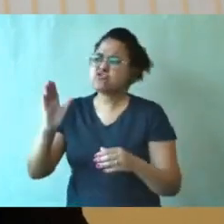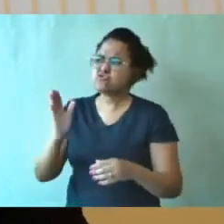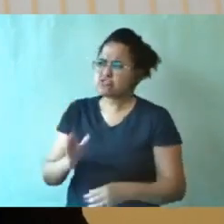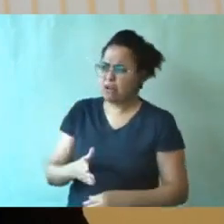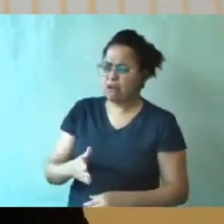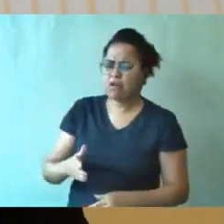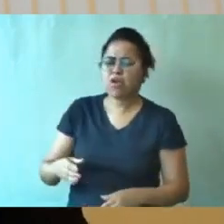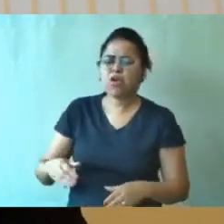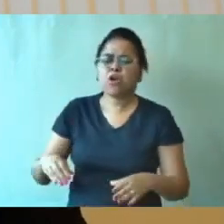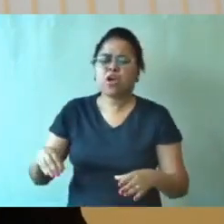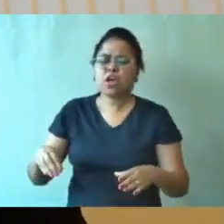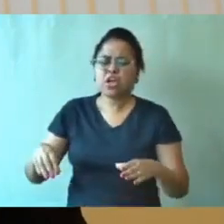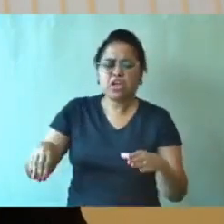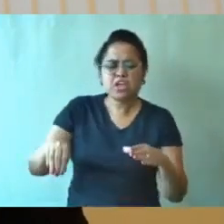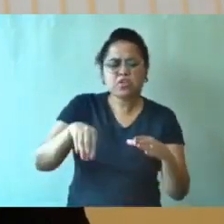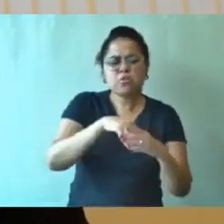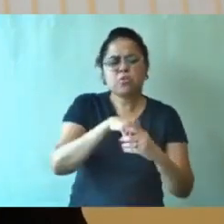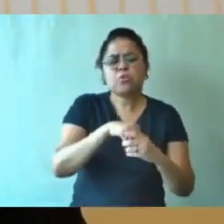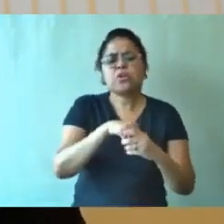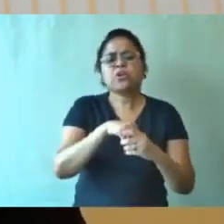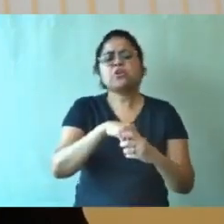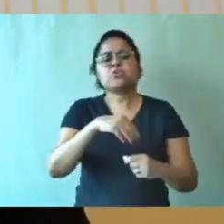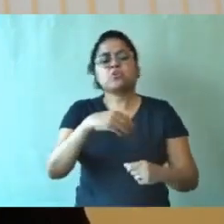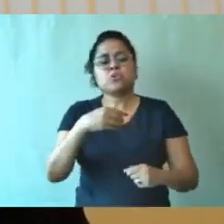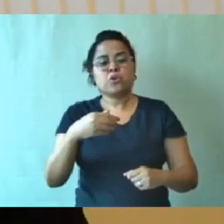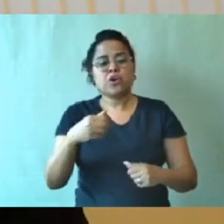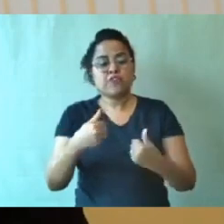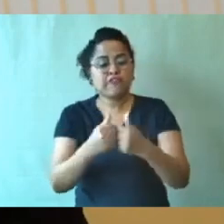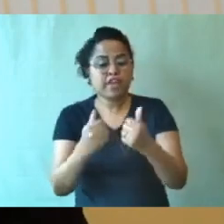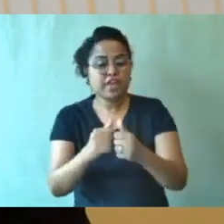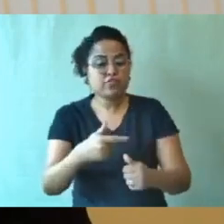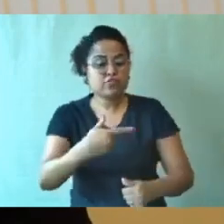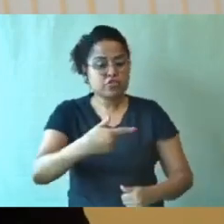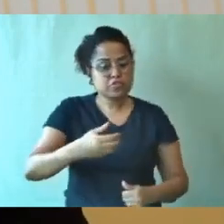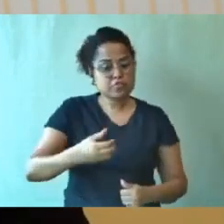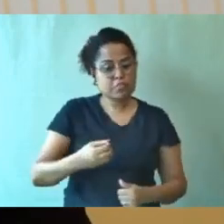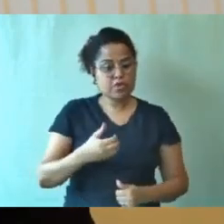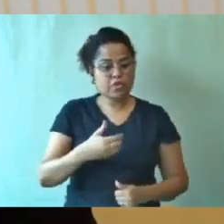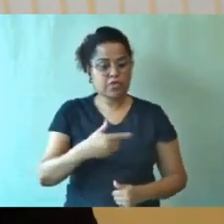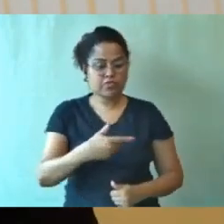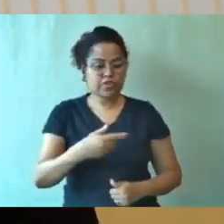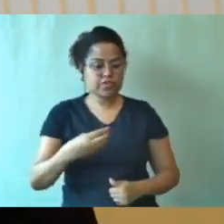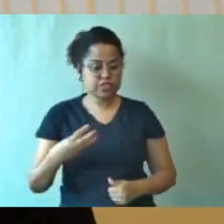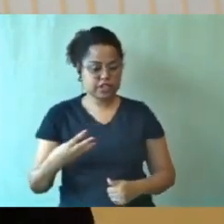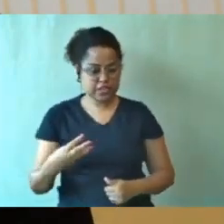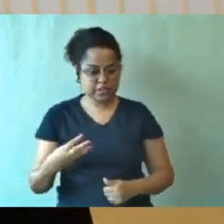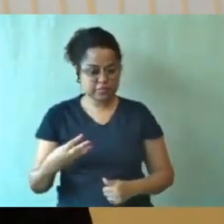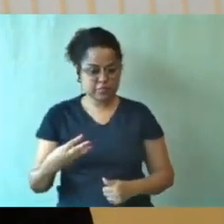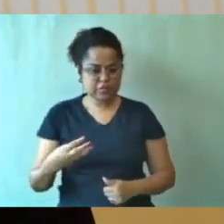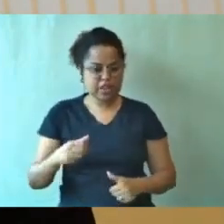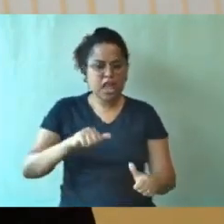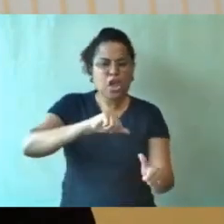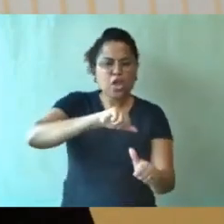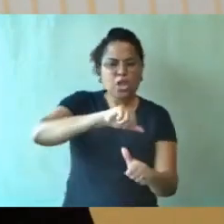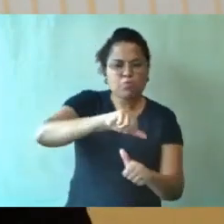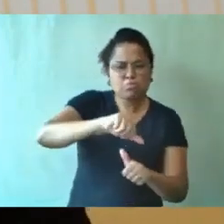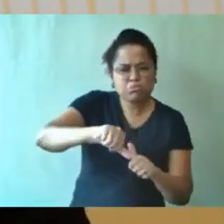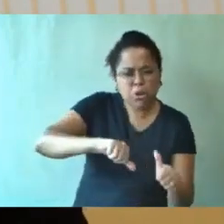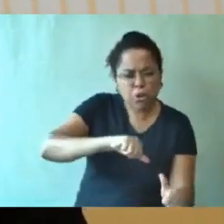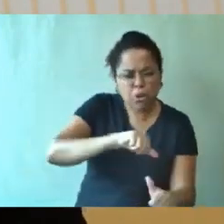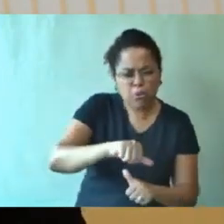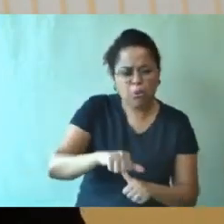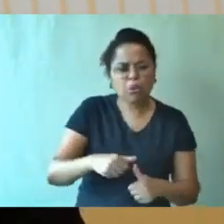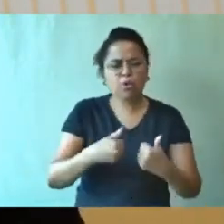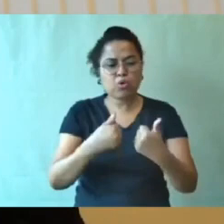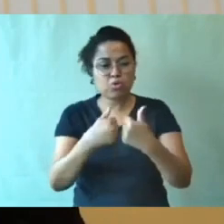ano de fabricação 2023 no sistema, tá certo? E me parece que ele já colocou, trocou alguns carros que ele comprou